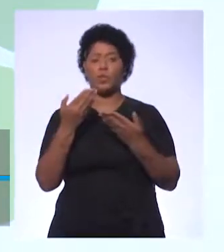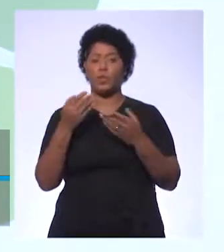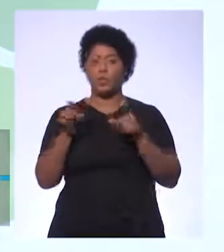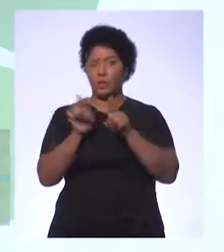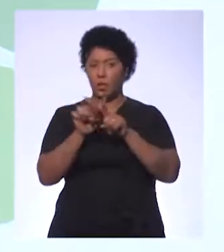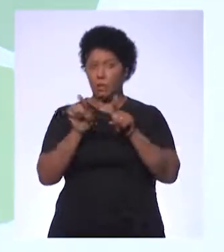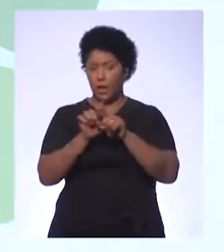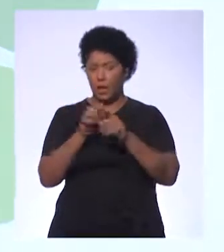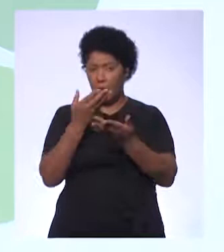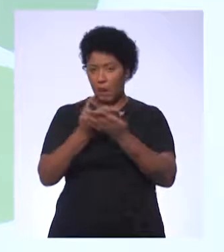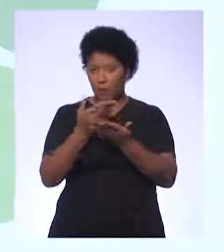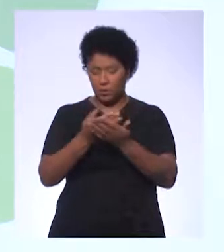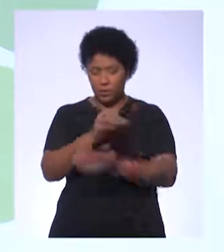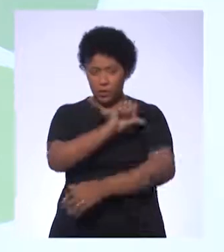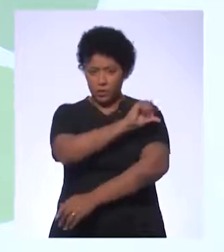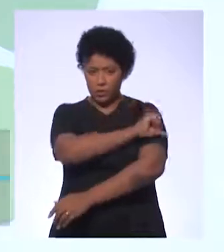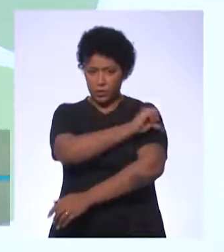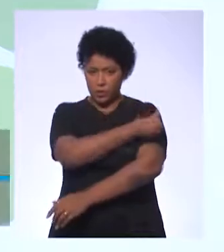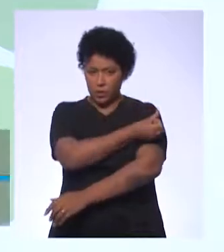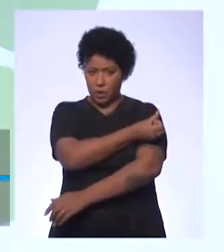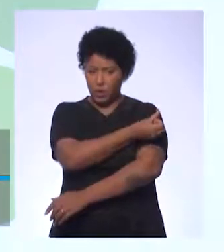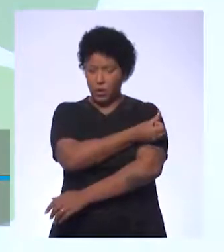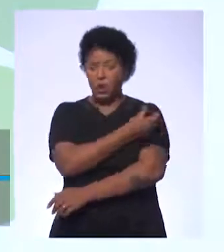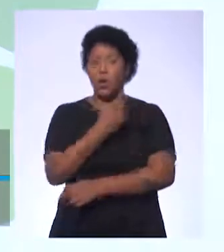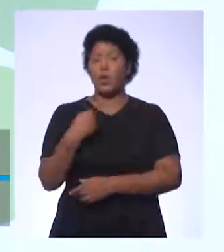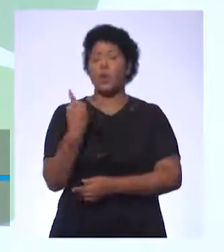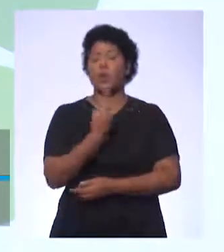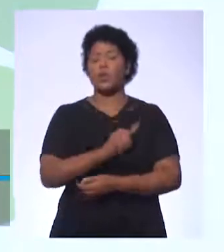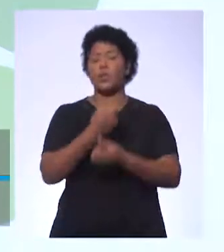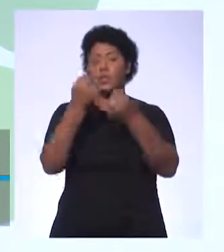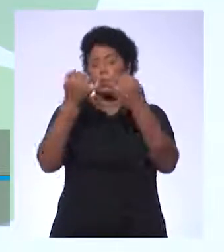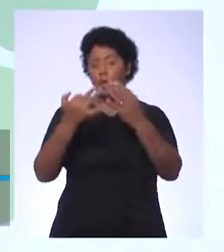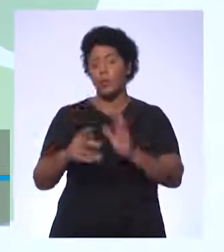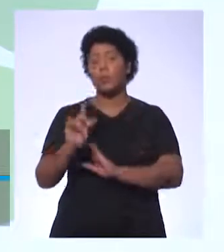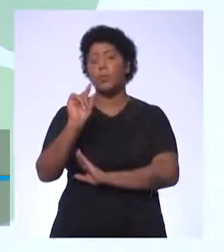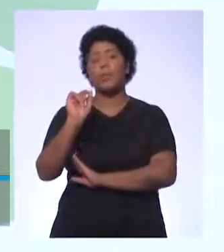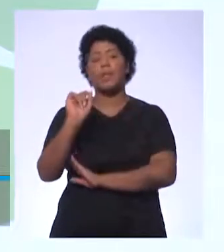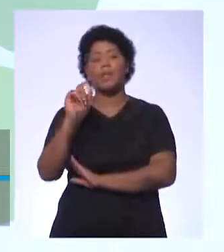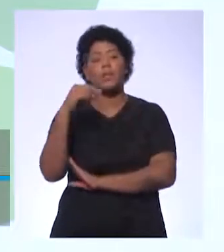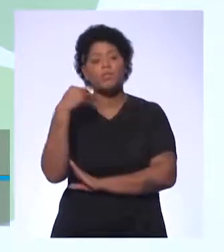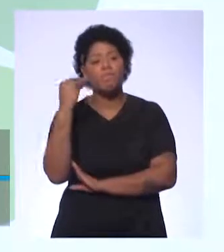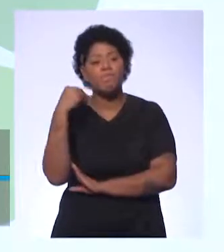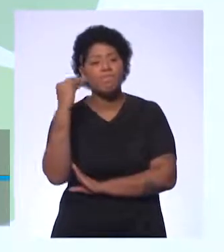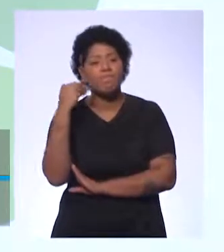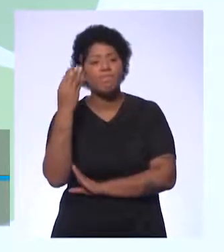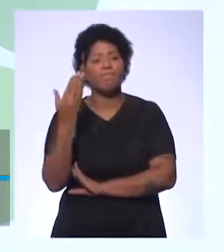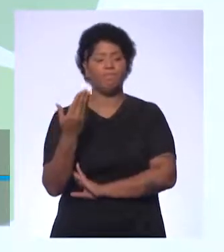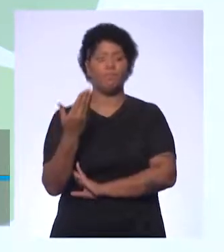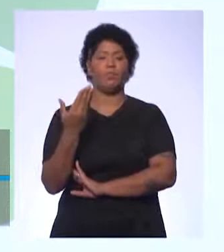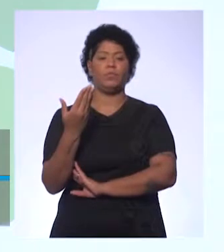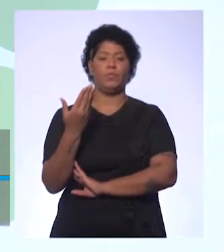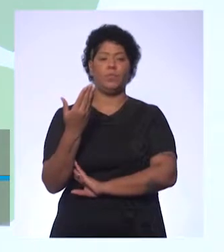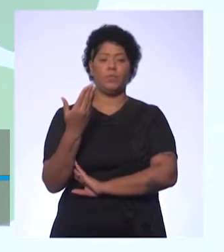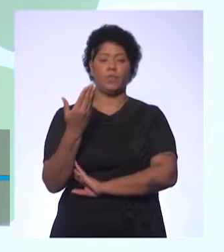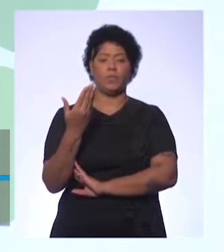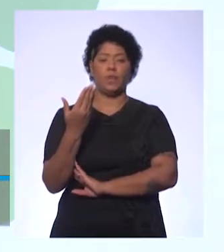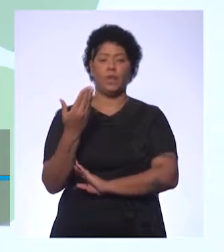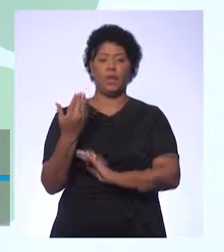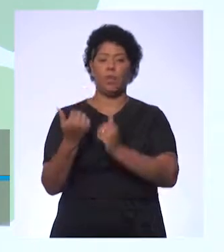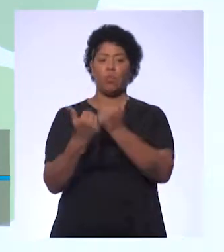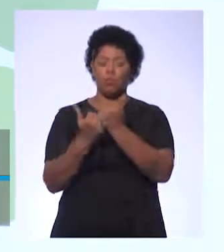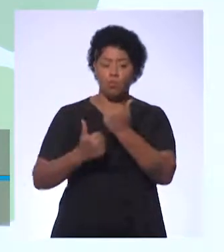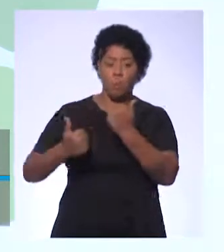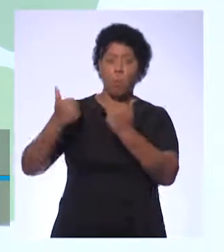falou exatamente sobre isso, sobre a questão da experiência, do experimentar, né? E a questão do suporte, né? O suporte tecnológico,